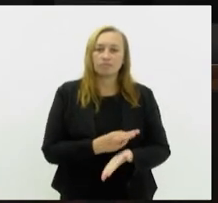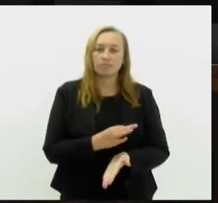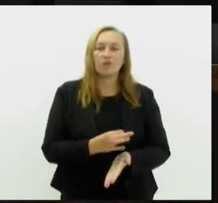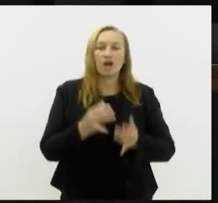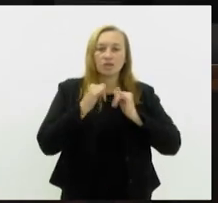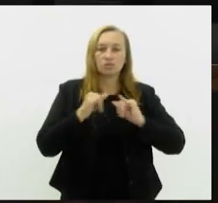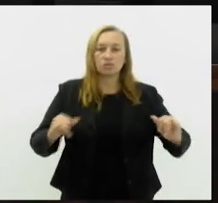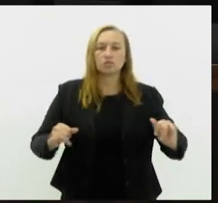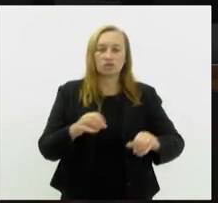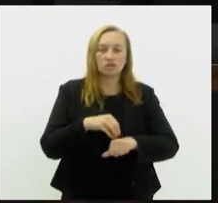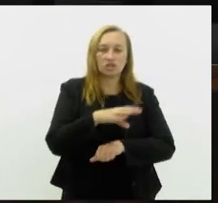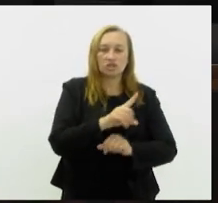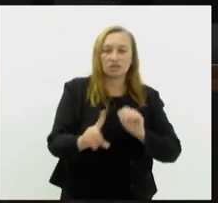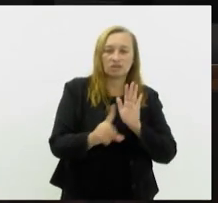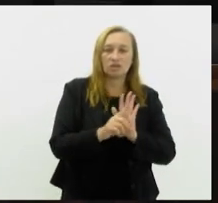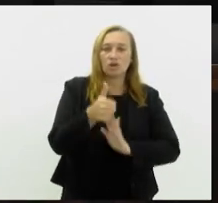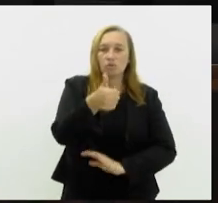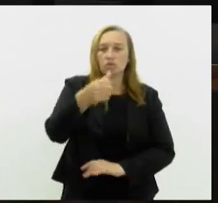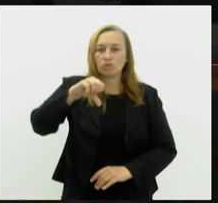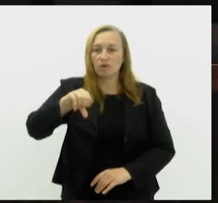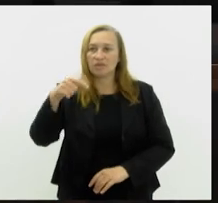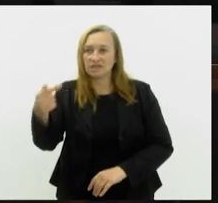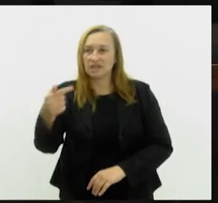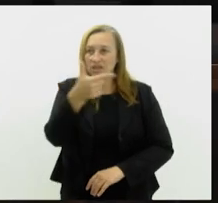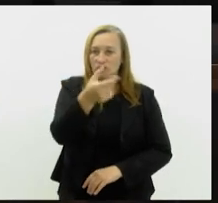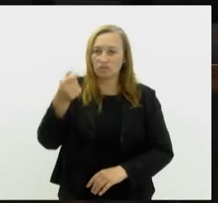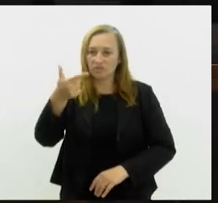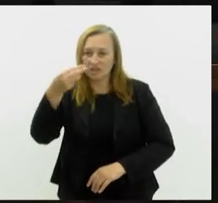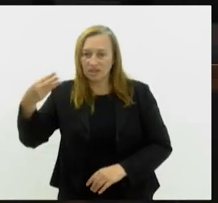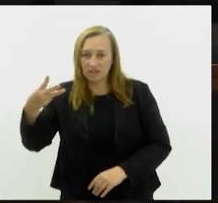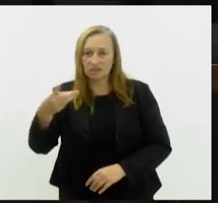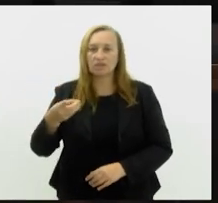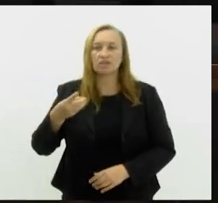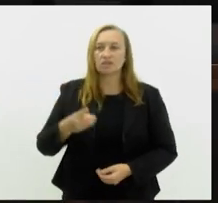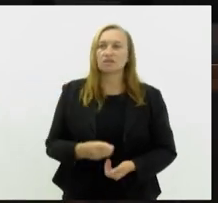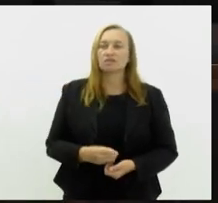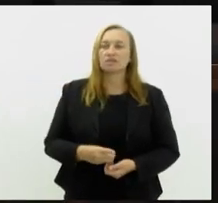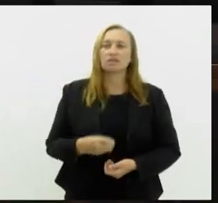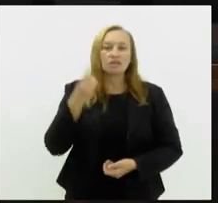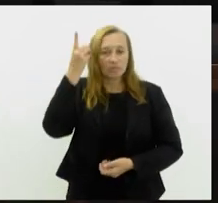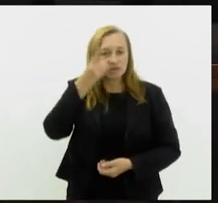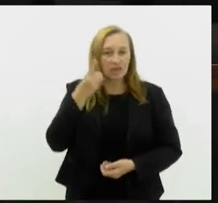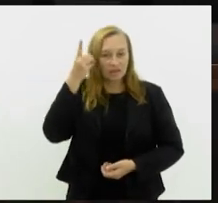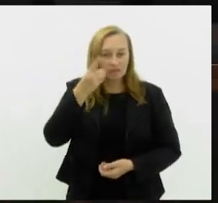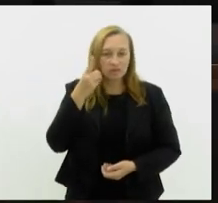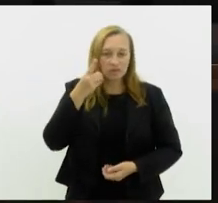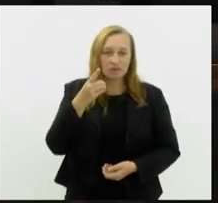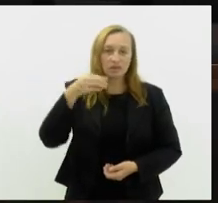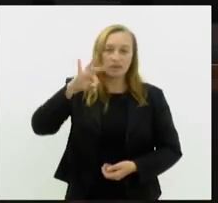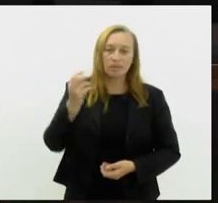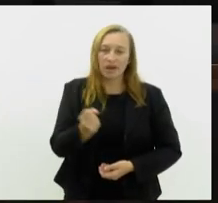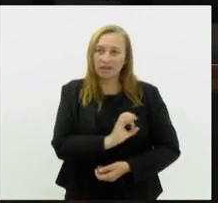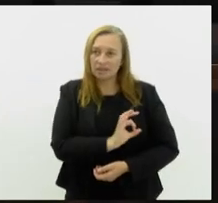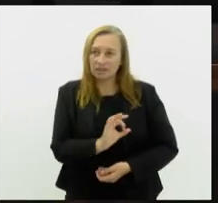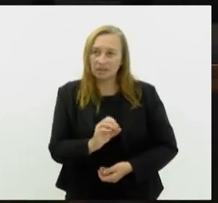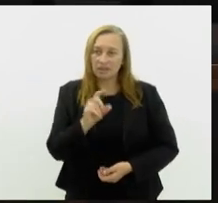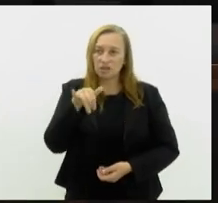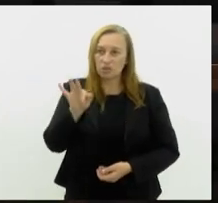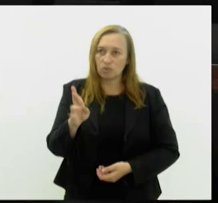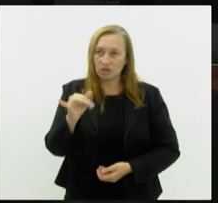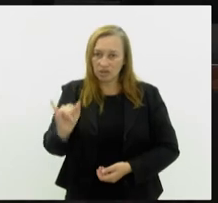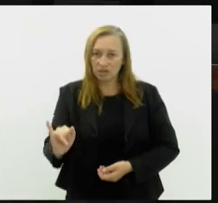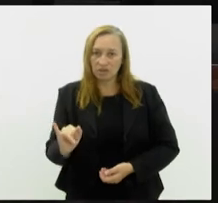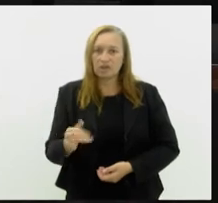Anuncio indicação legislativa número 197 de 2023, de autoria dos deputados Marta Rocha e Yuri,